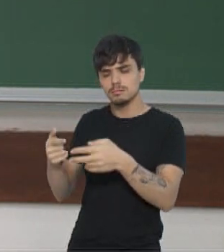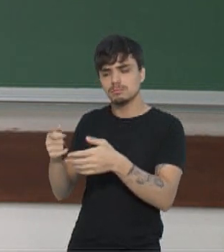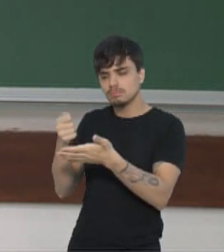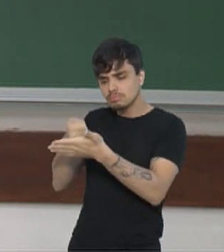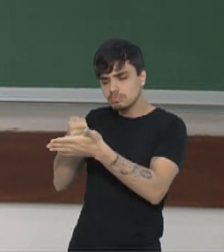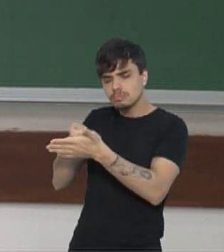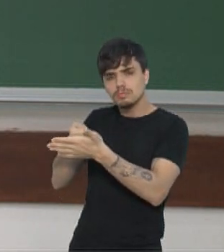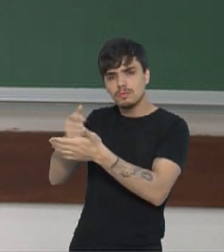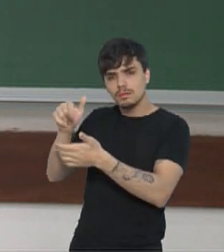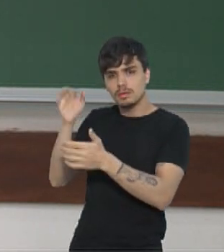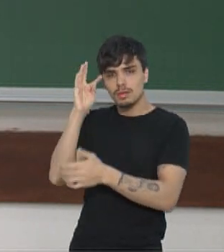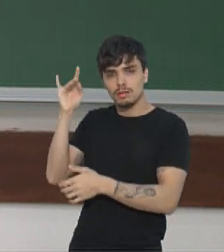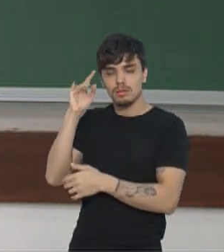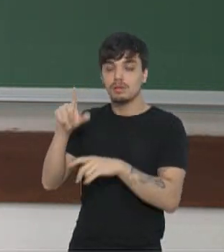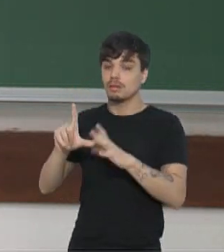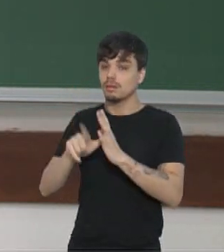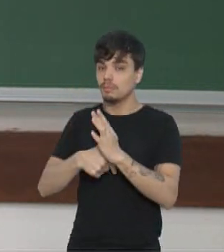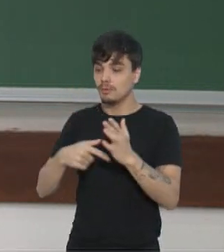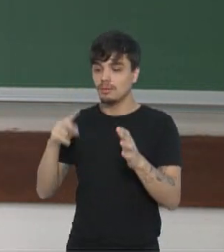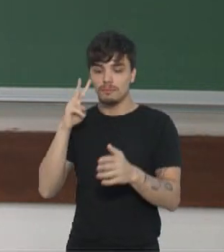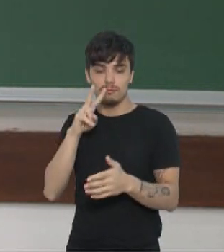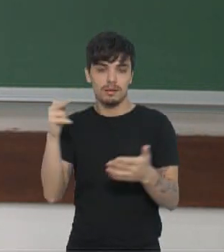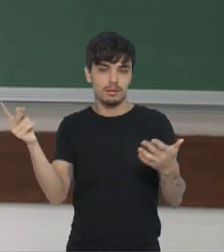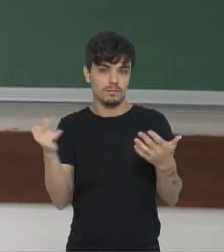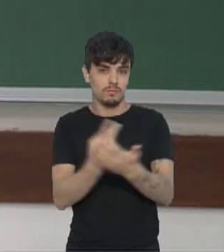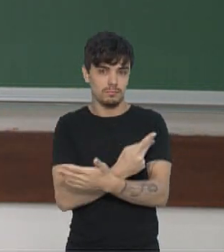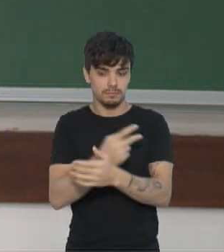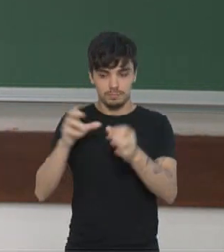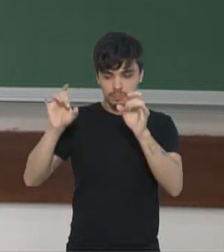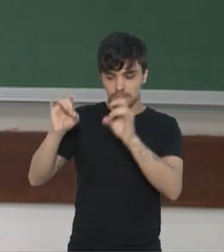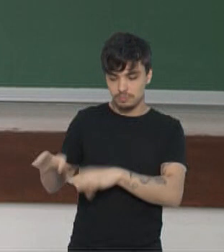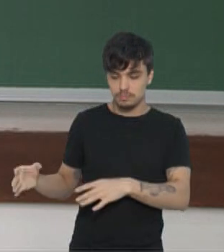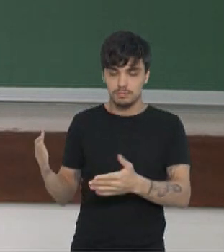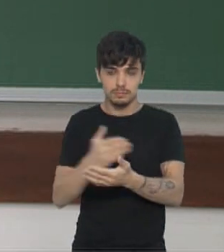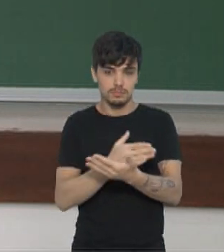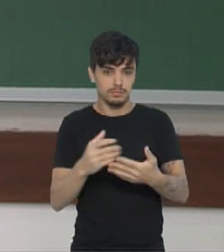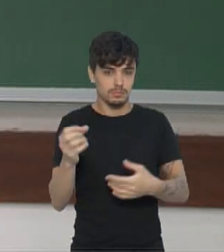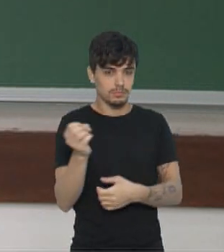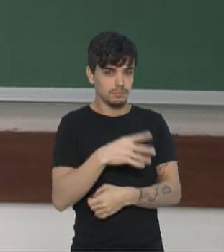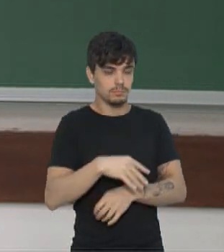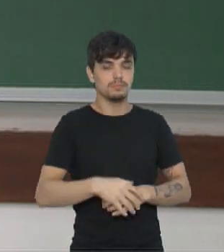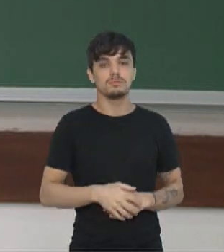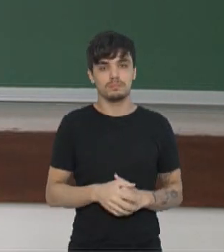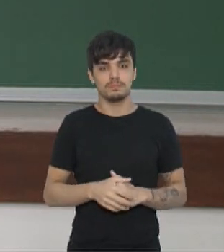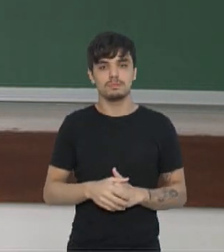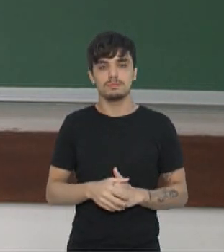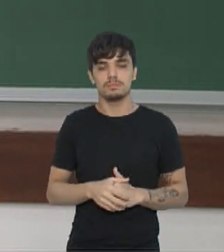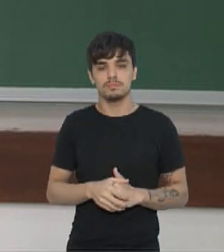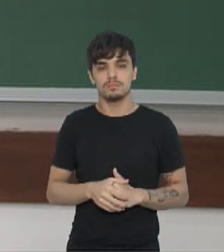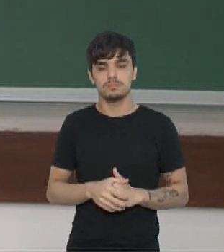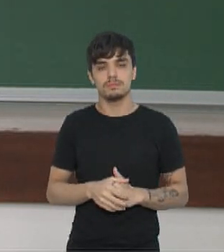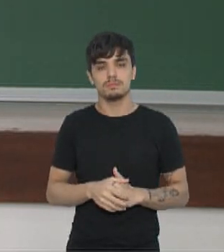E depois ele vê que estava errada, então abandona e vai para a nova. E aí fica já